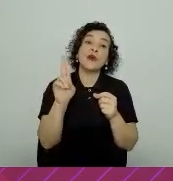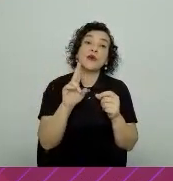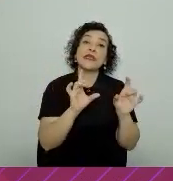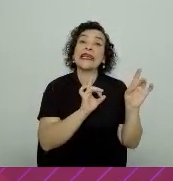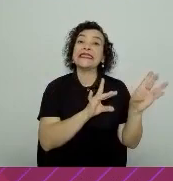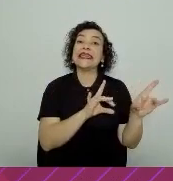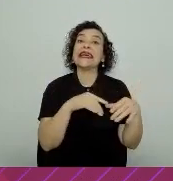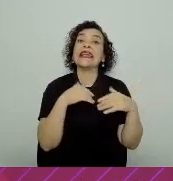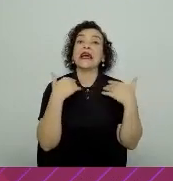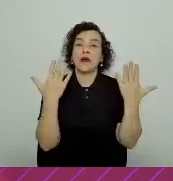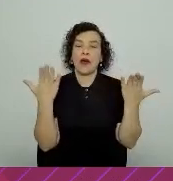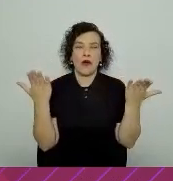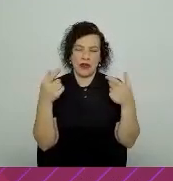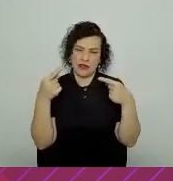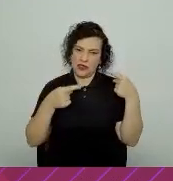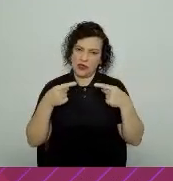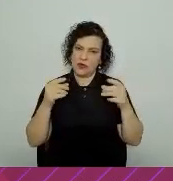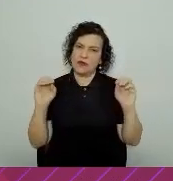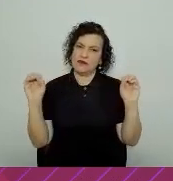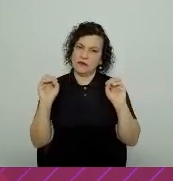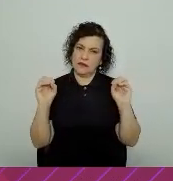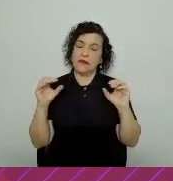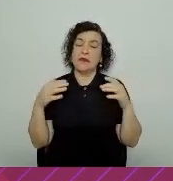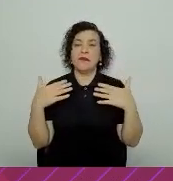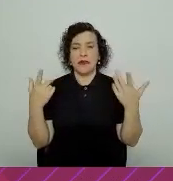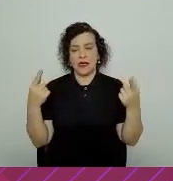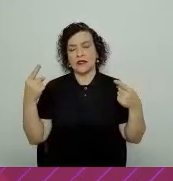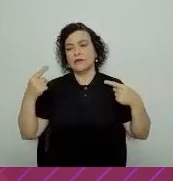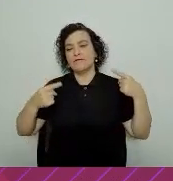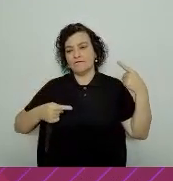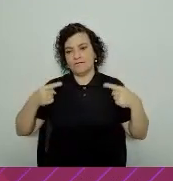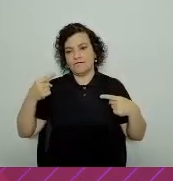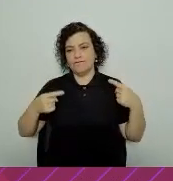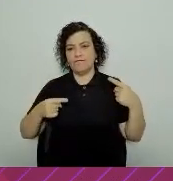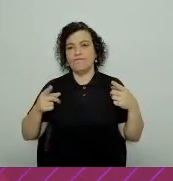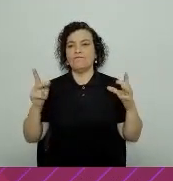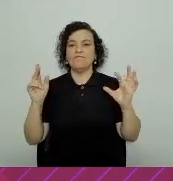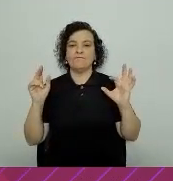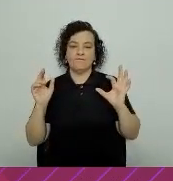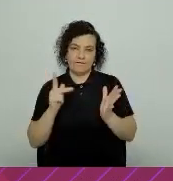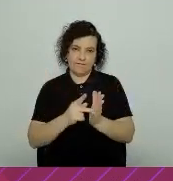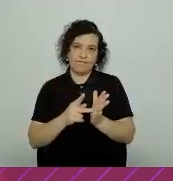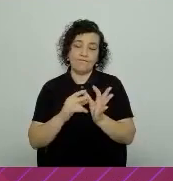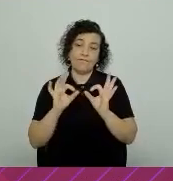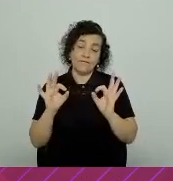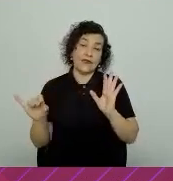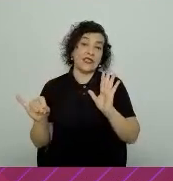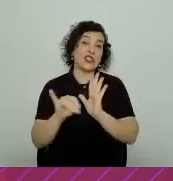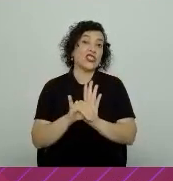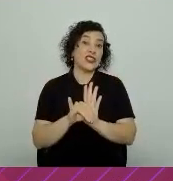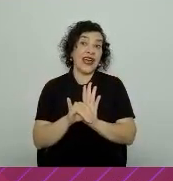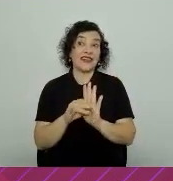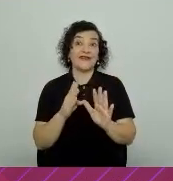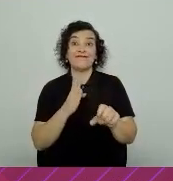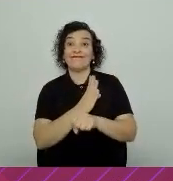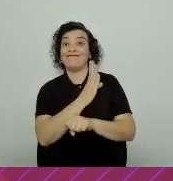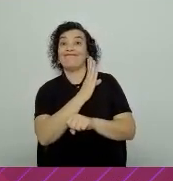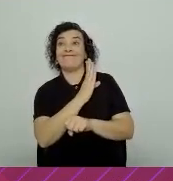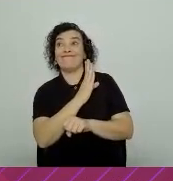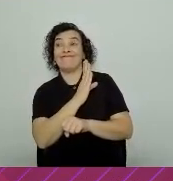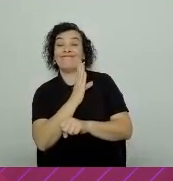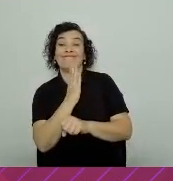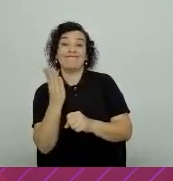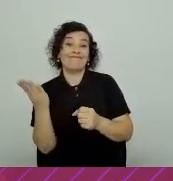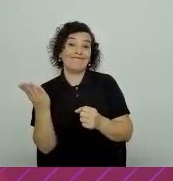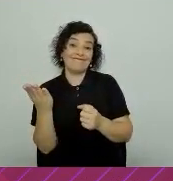para essa discussão mas assim mas isso é uma discussão de realmente da identidade de validar a identidade né para gente